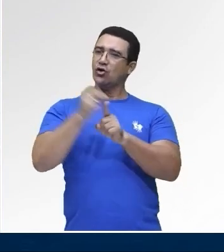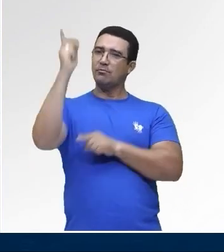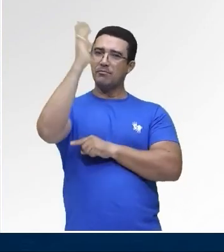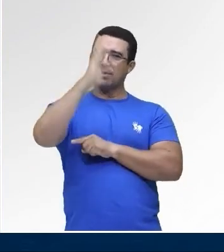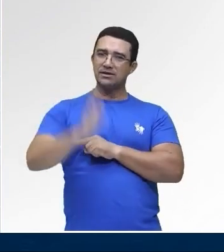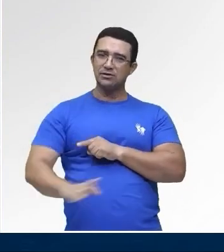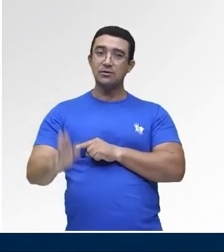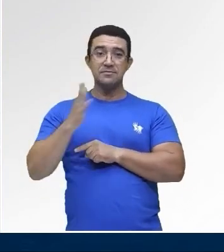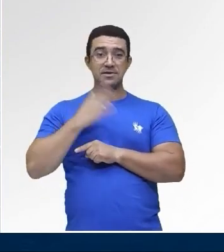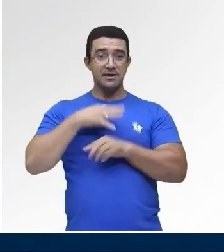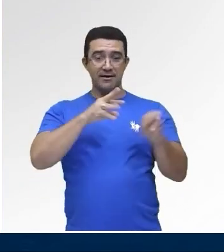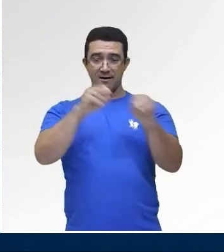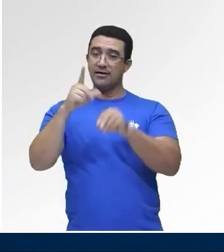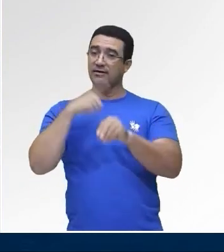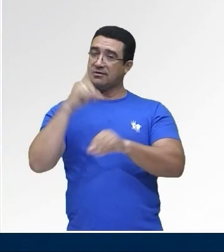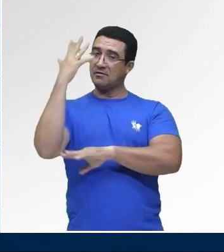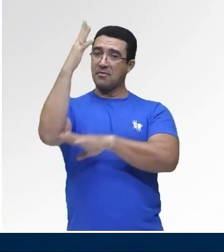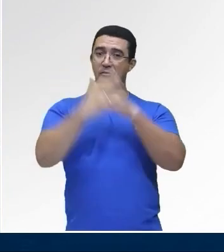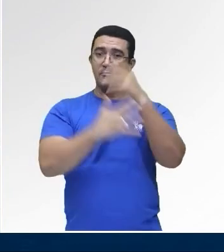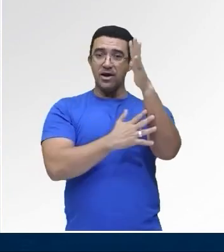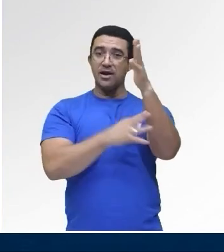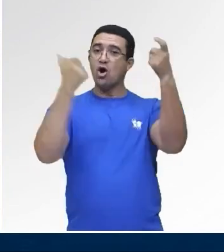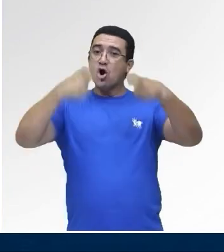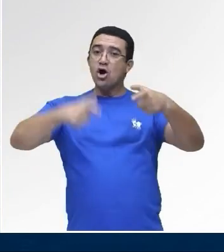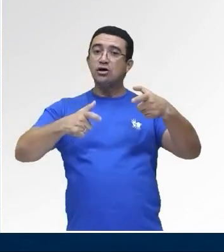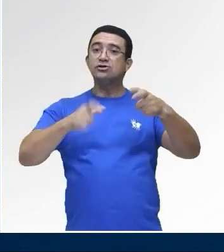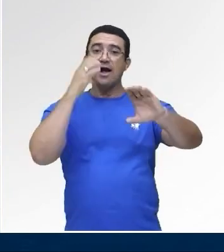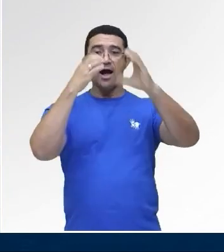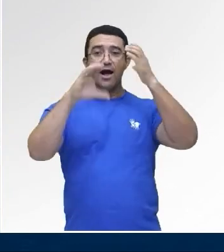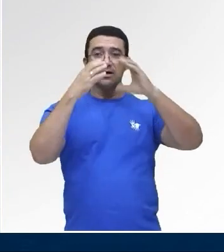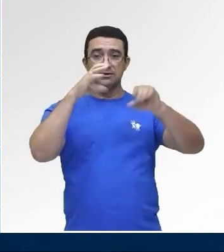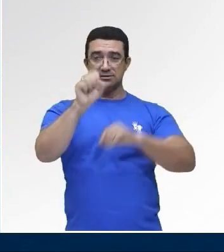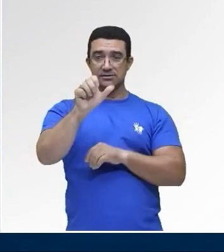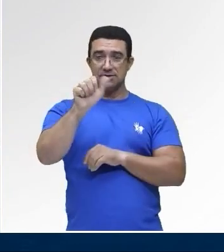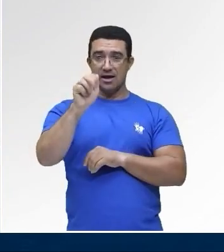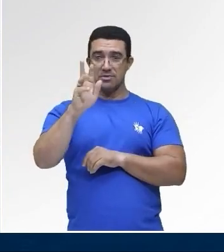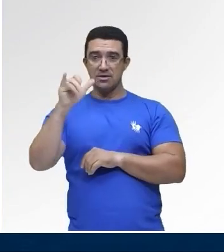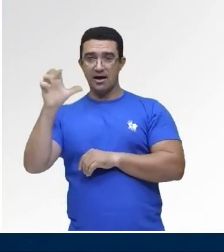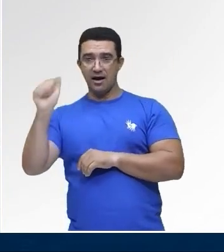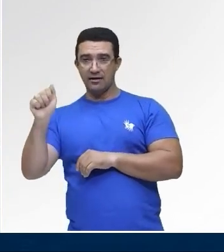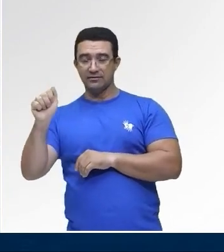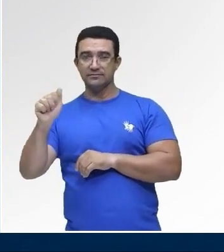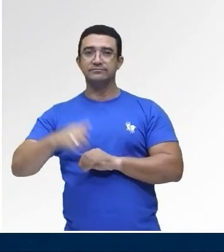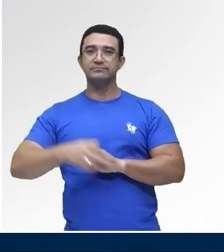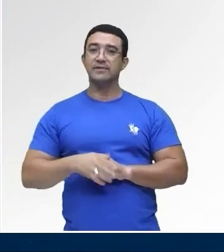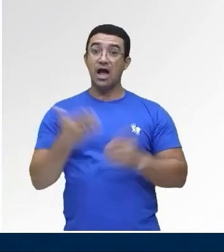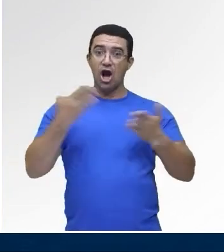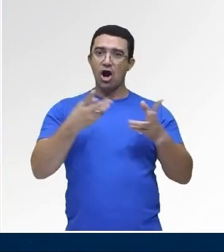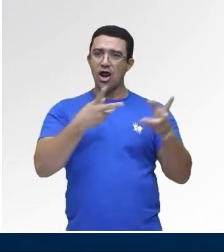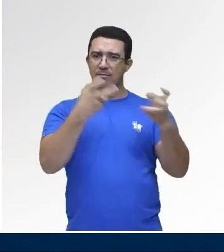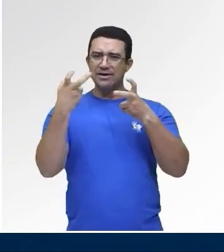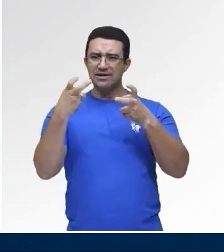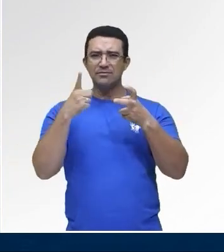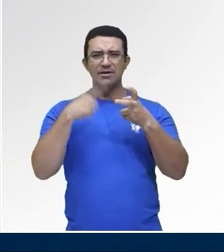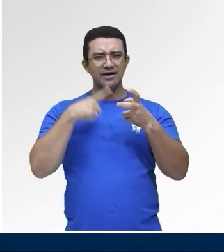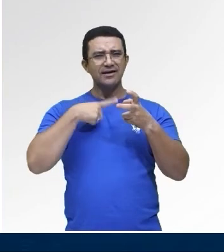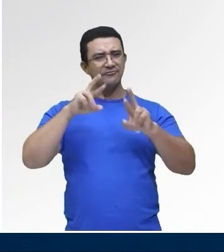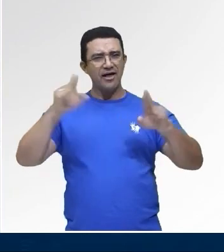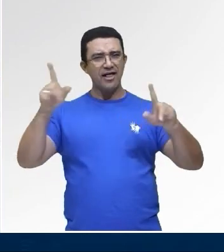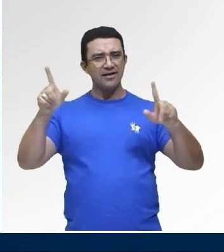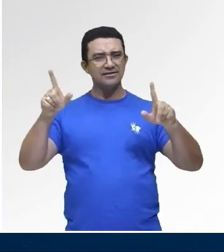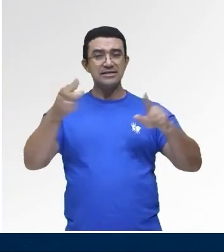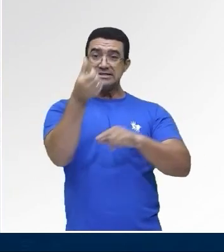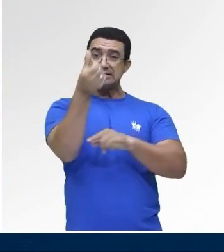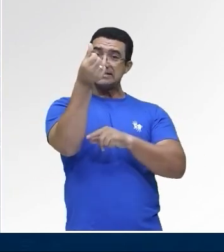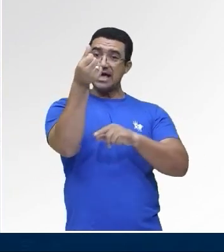sabiá. Então, observe que aqui agora eu tenho 6, ó. Tenho 6 versos. Por quê? Porque eu tenho, cada uma linha dessa